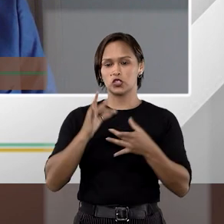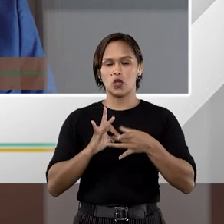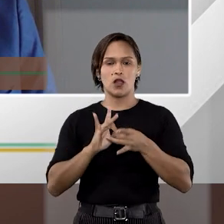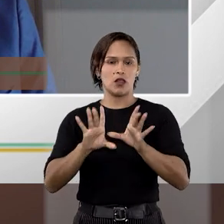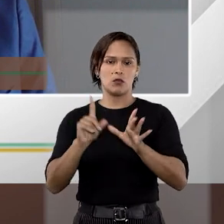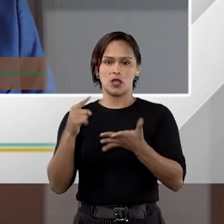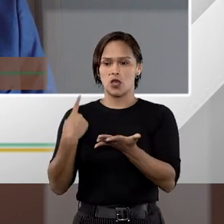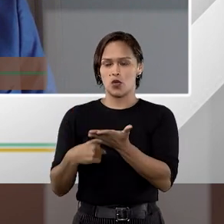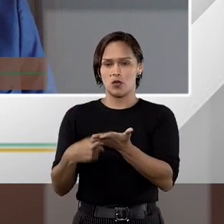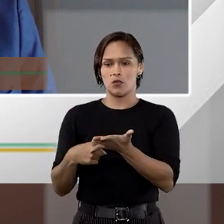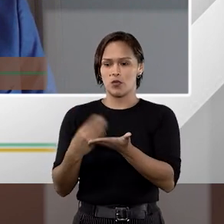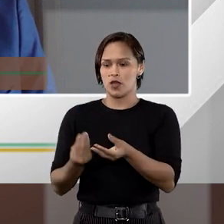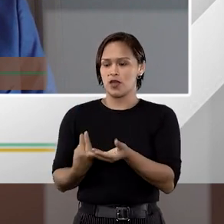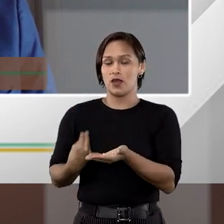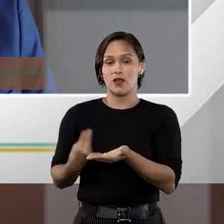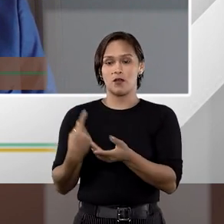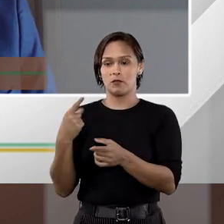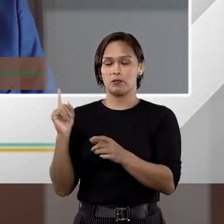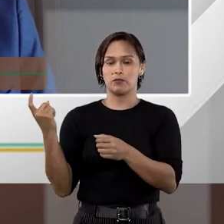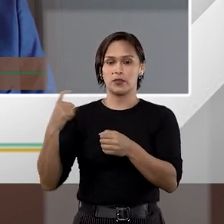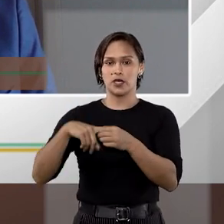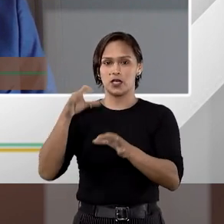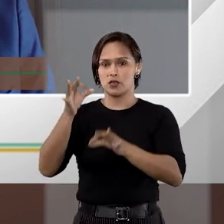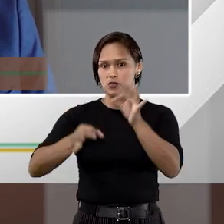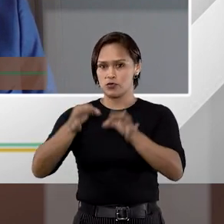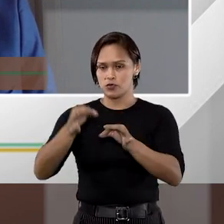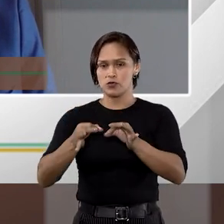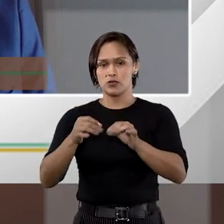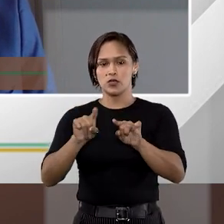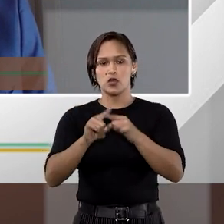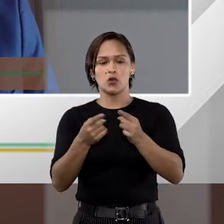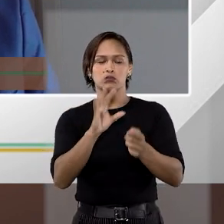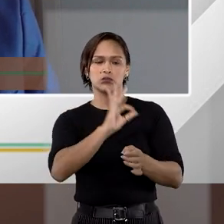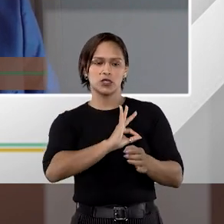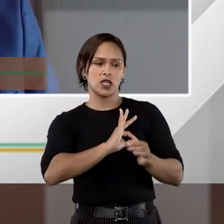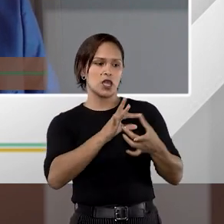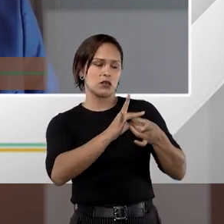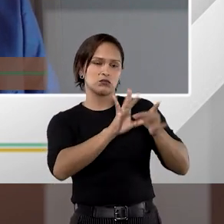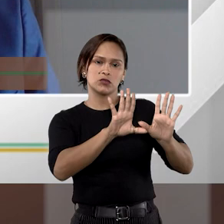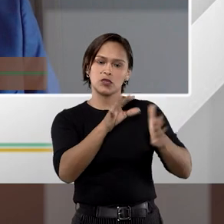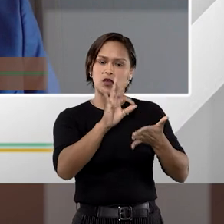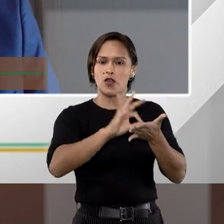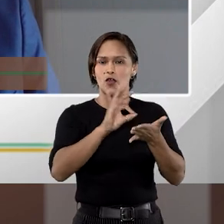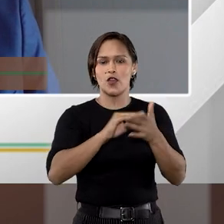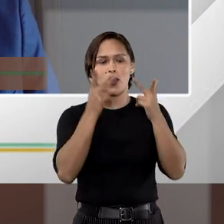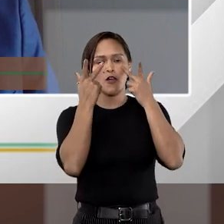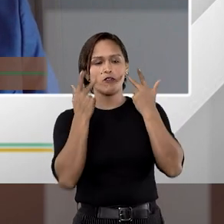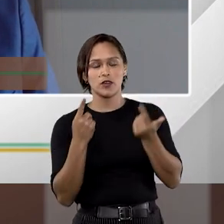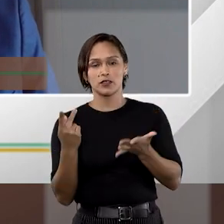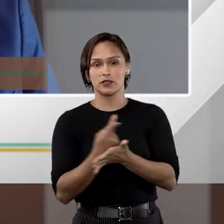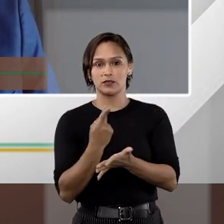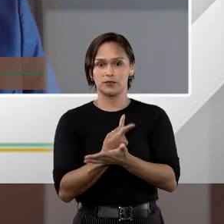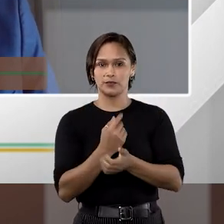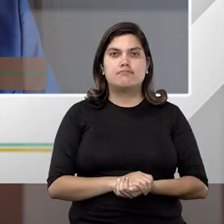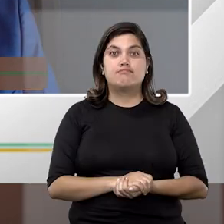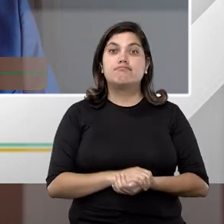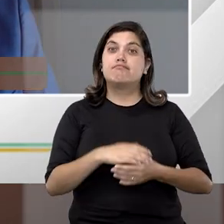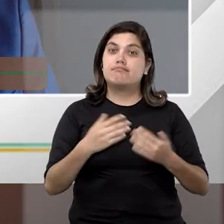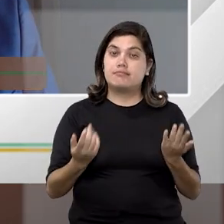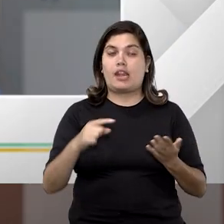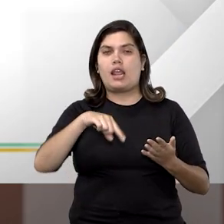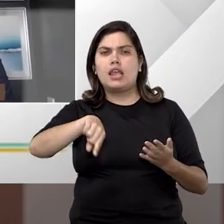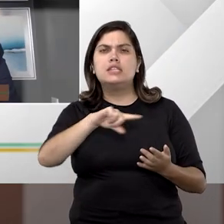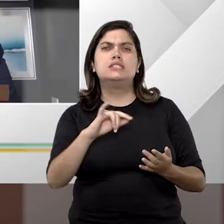espontaneamente se compromete a comparecer perante juízo o delegado está dispensado de lavrar O Flagrante delito